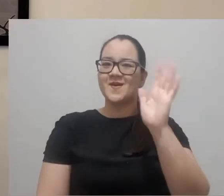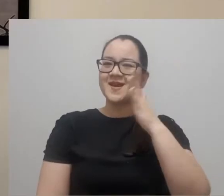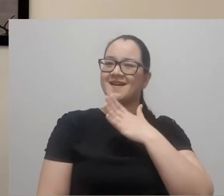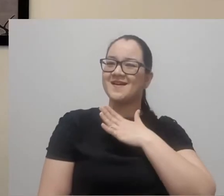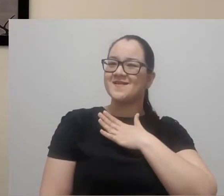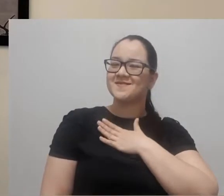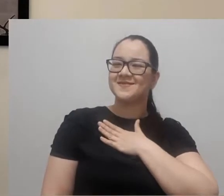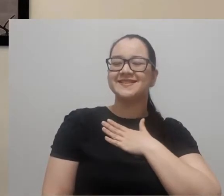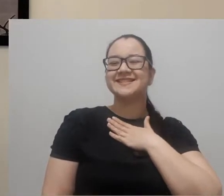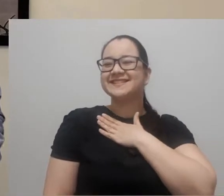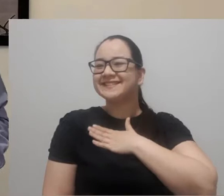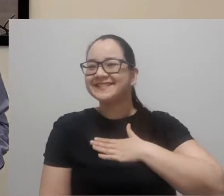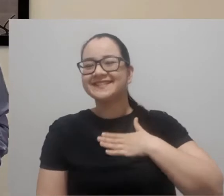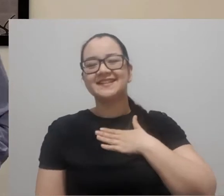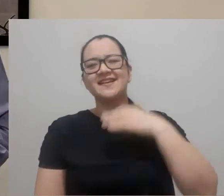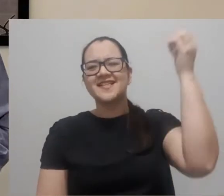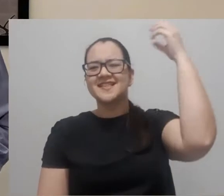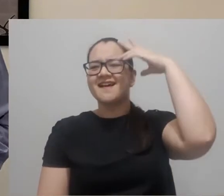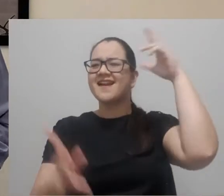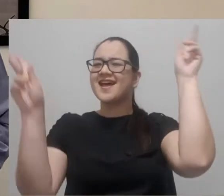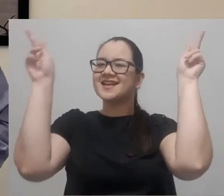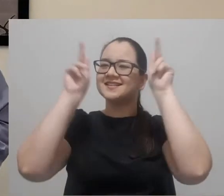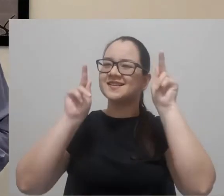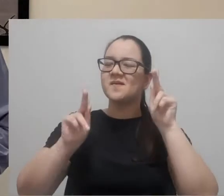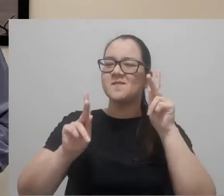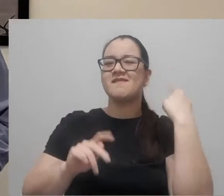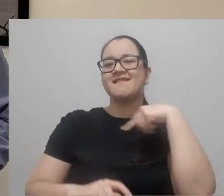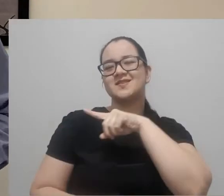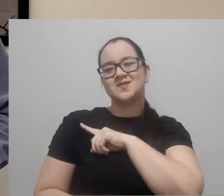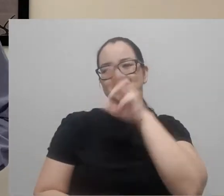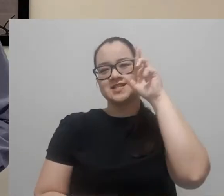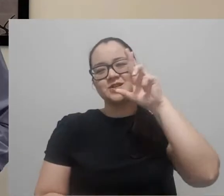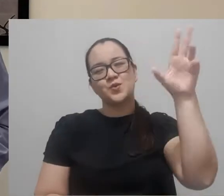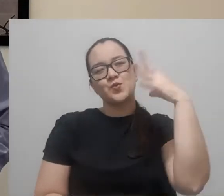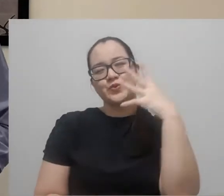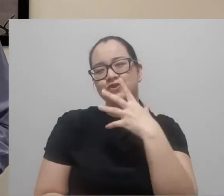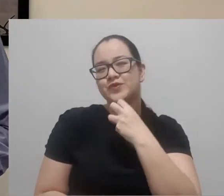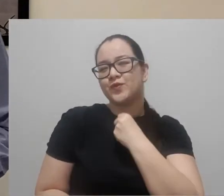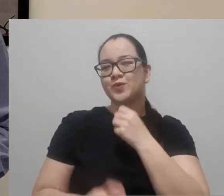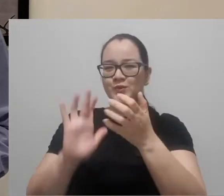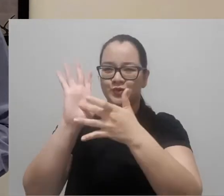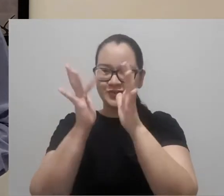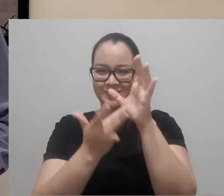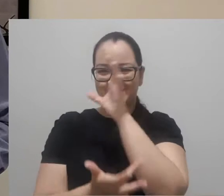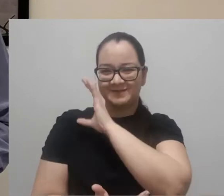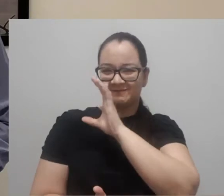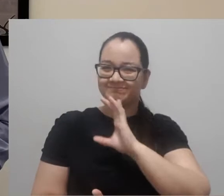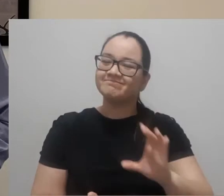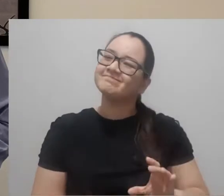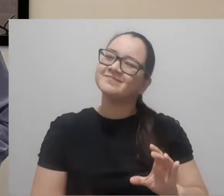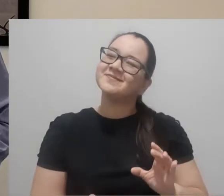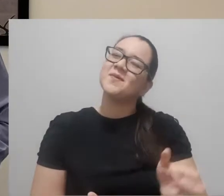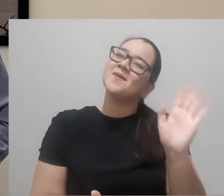Olá, meus queridos, a graça e a paz do nosso Senhor e Salvador Jesus Cristo. Olá,